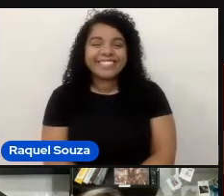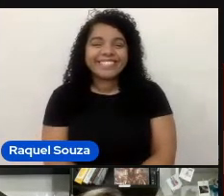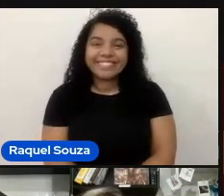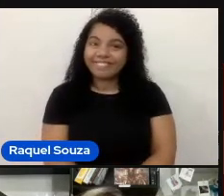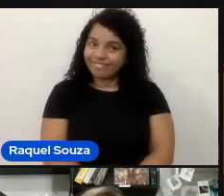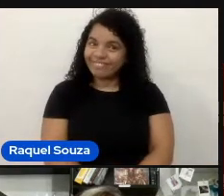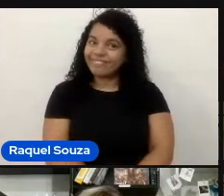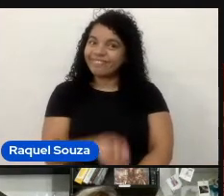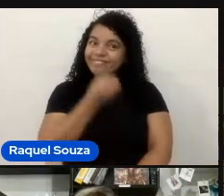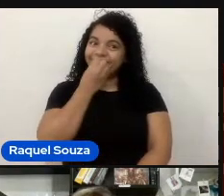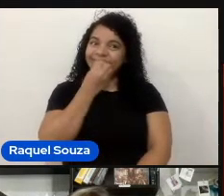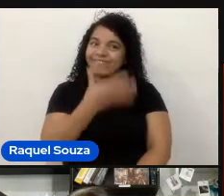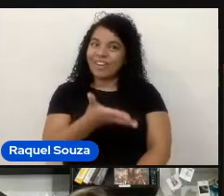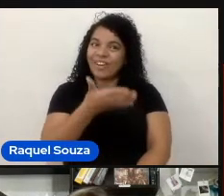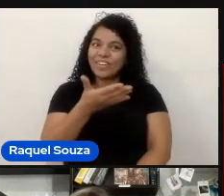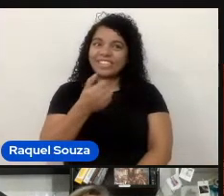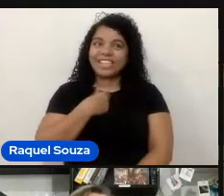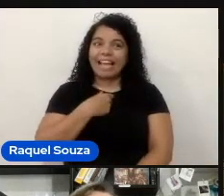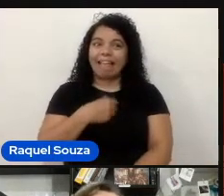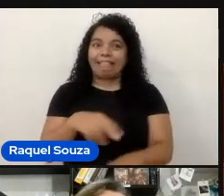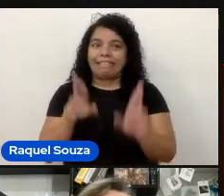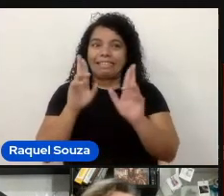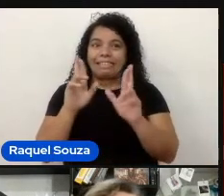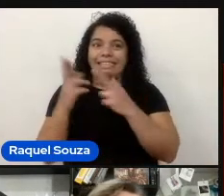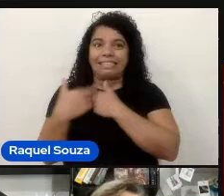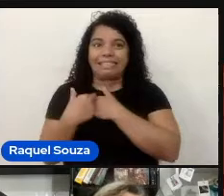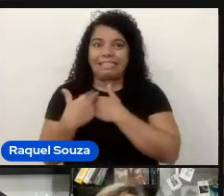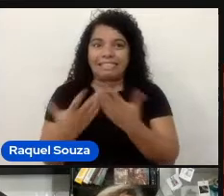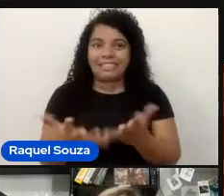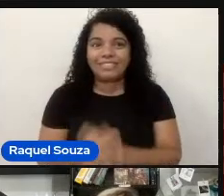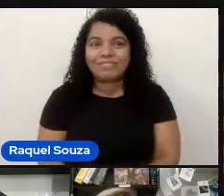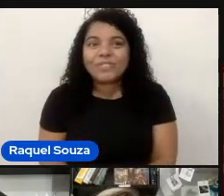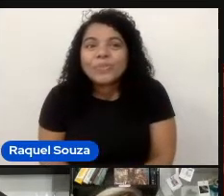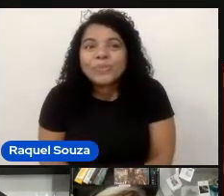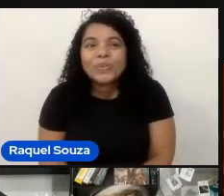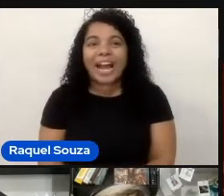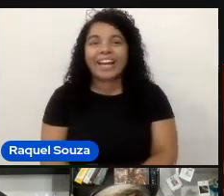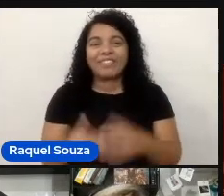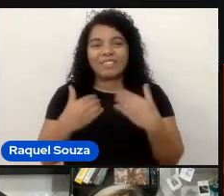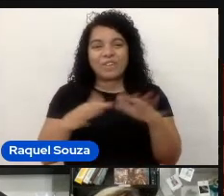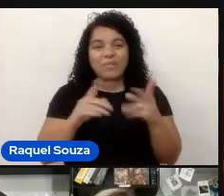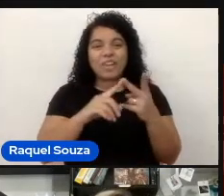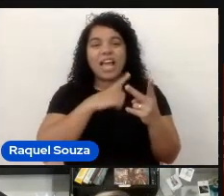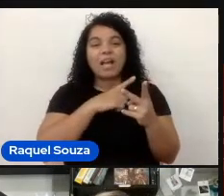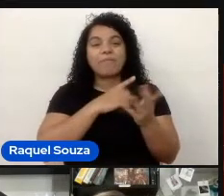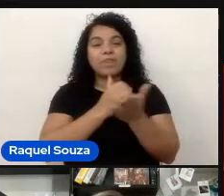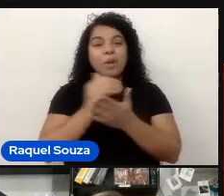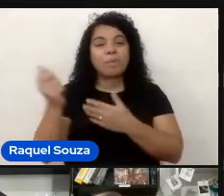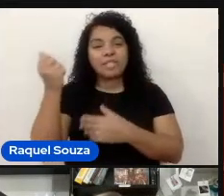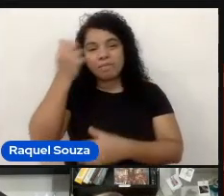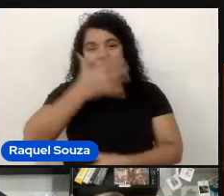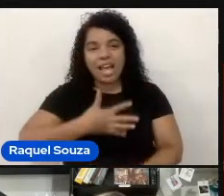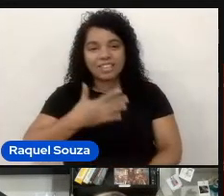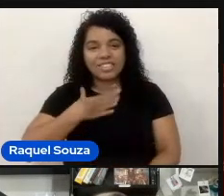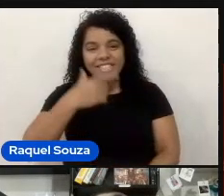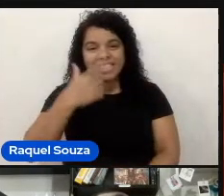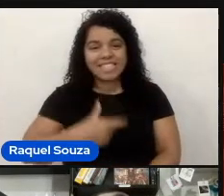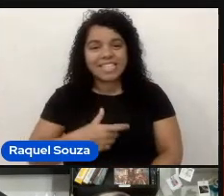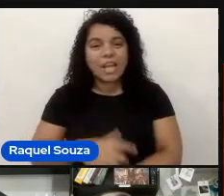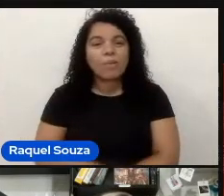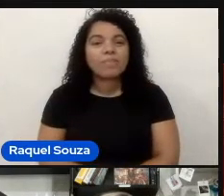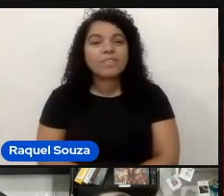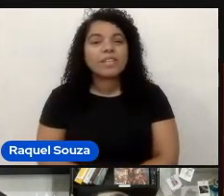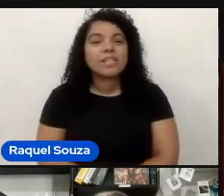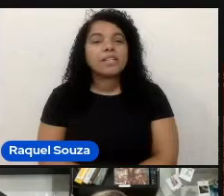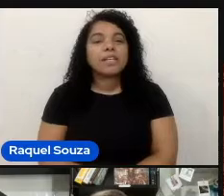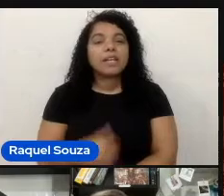Boa, gente, que responsabilidade, hein? Mas vamos lá. Começando pela minha audiodescrição, Eu